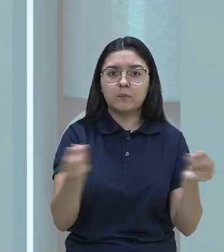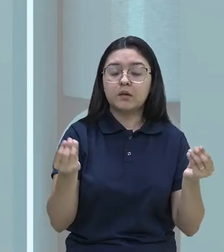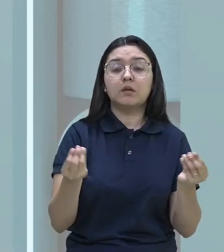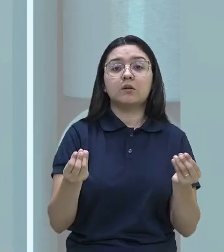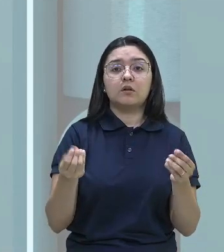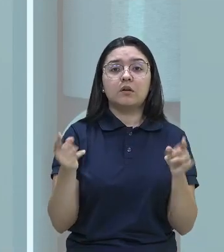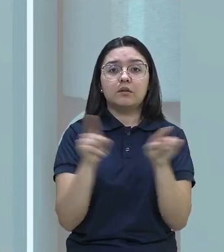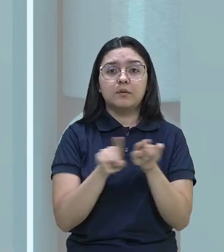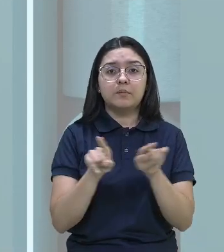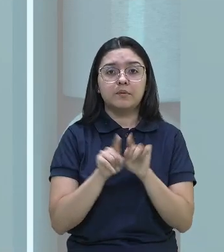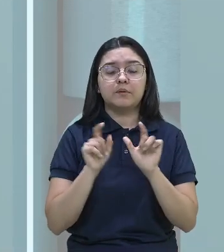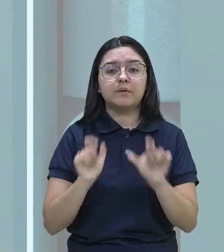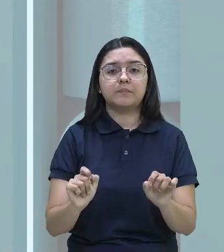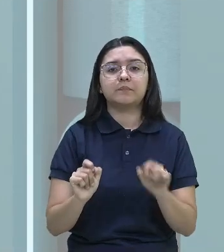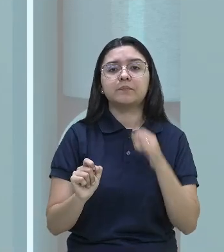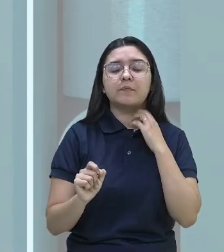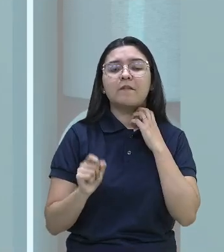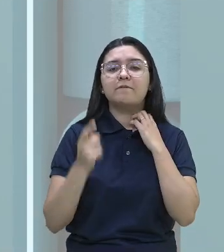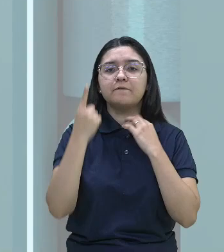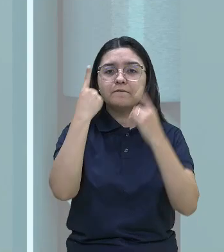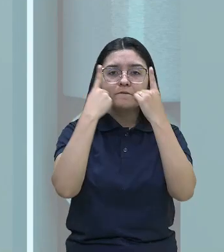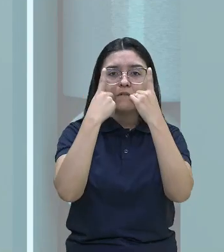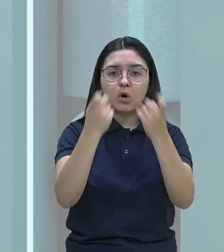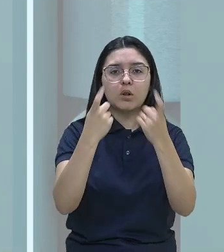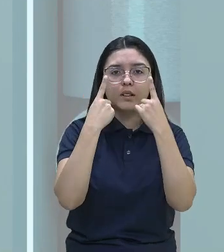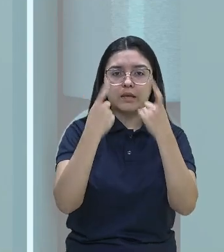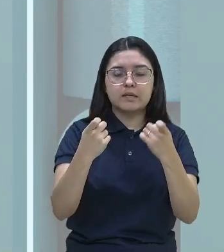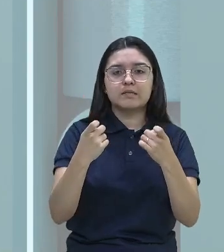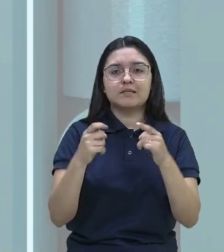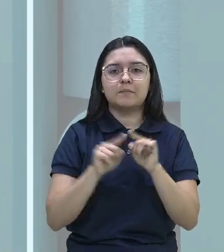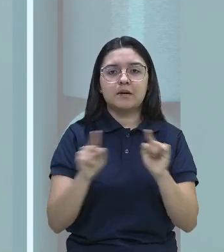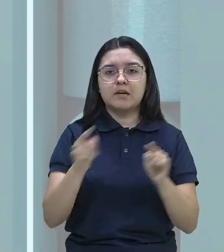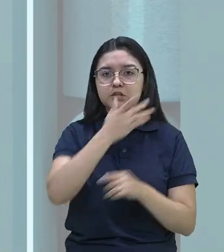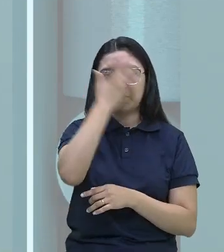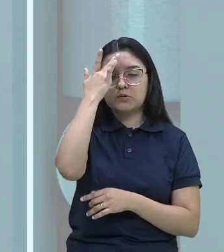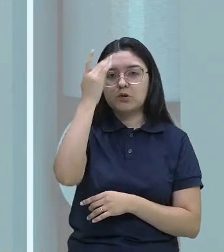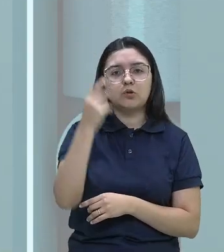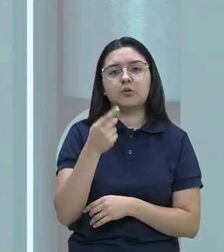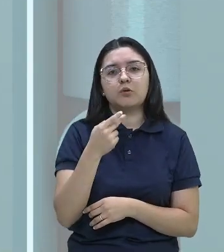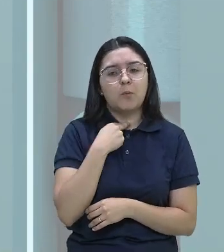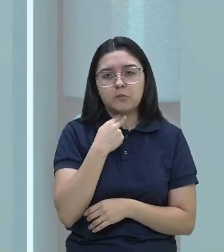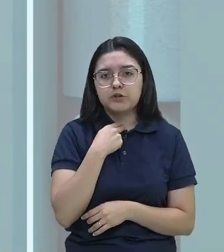vamos dizer, muita violência, eles não poderiam falar o que eles estavam pensando,